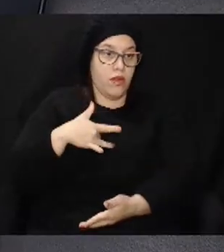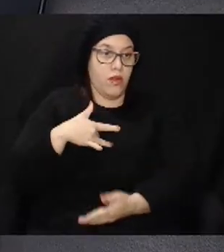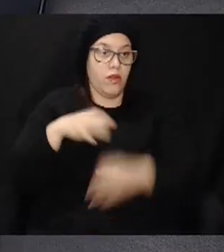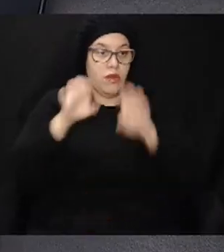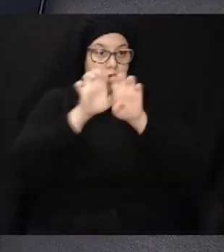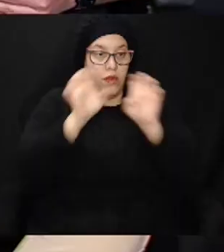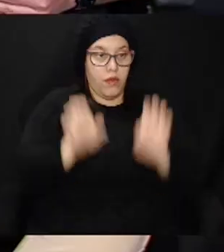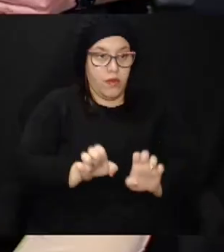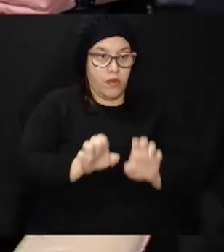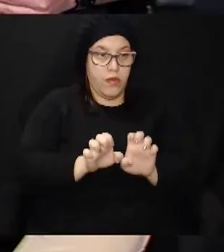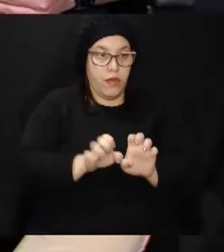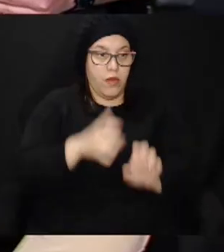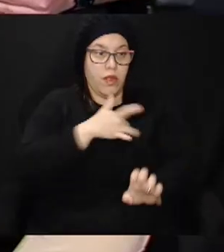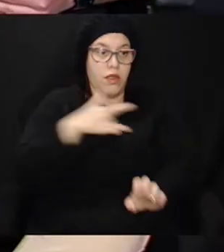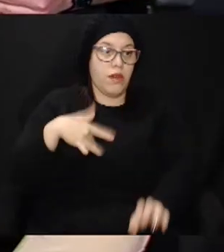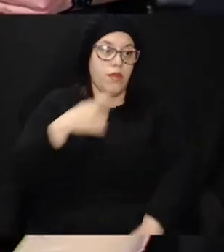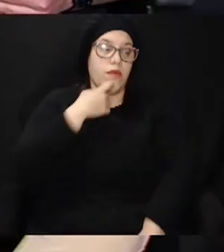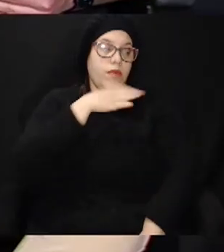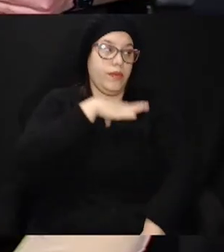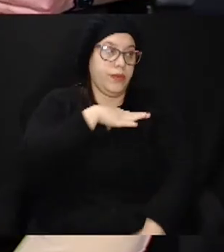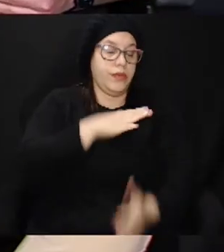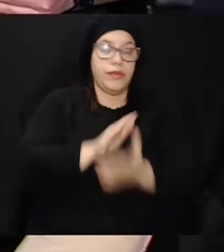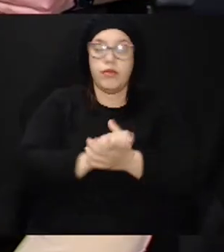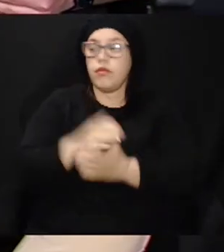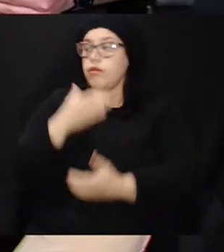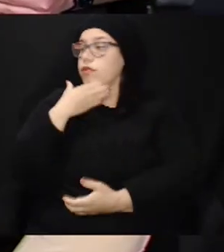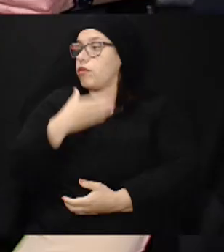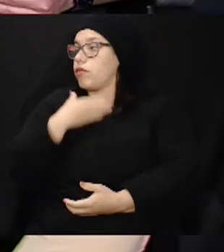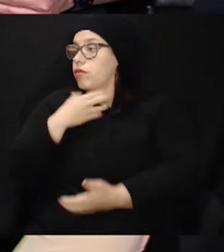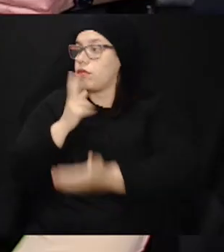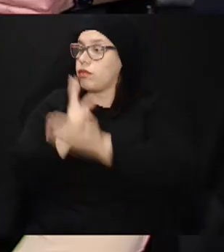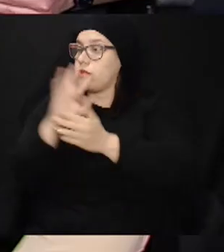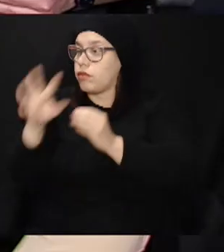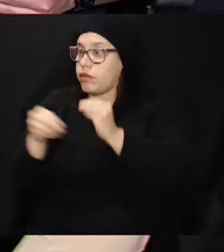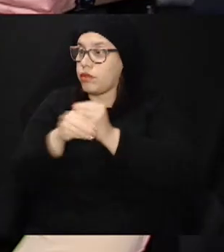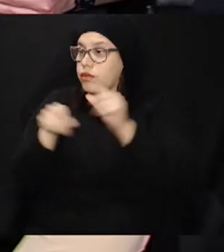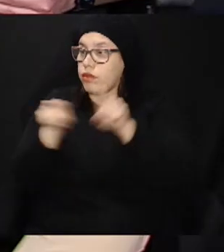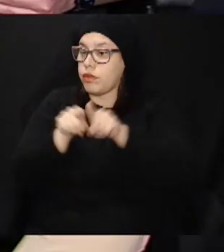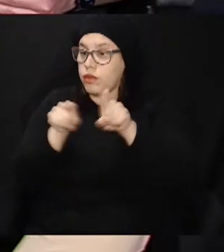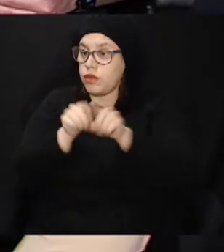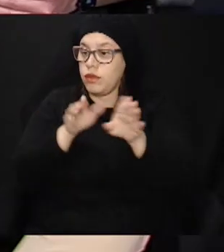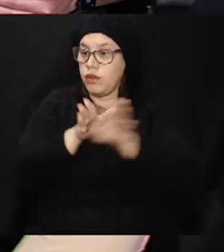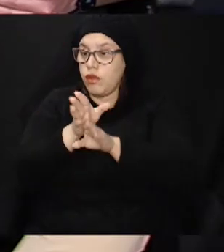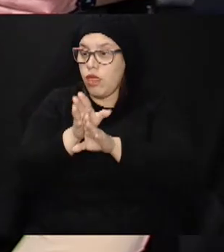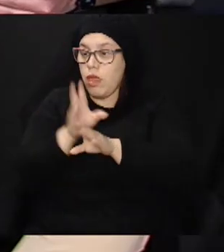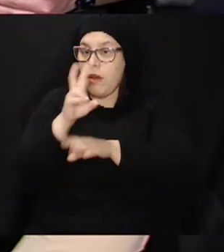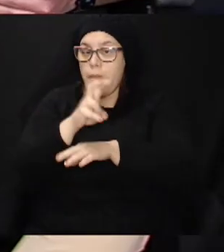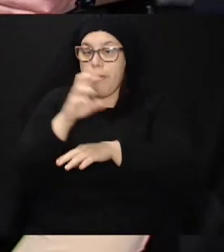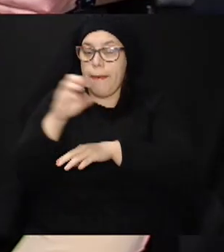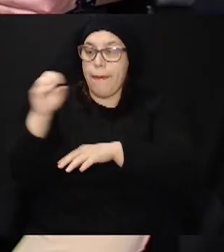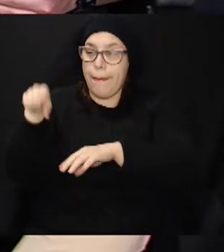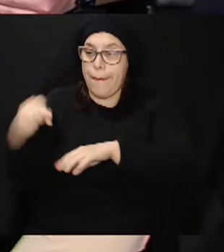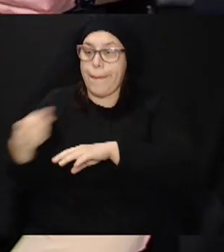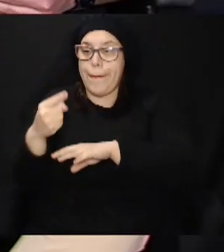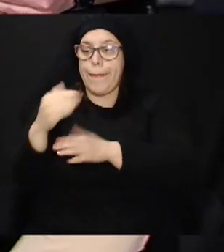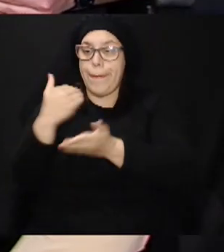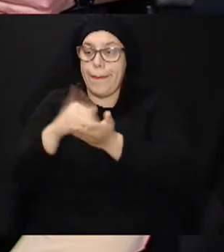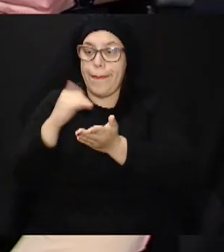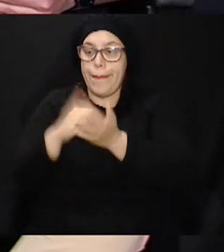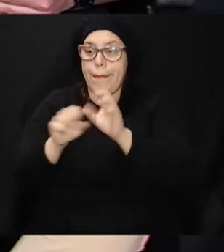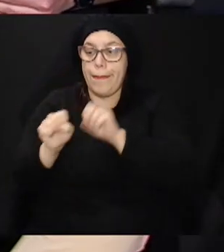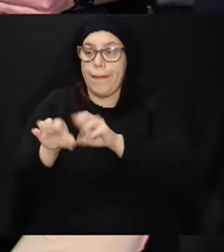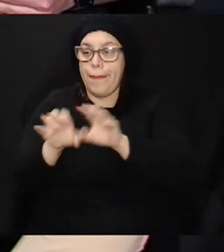nossa saúde na cidade de Campinas. O Carmo, continuando nas emendas, também tivemos a destinação de R$ 500 mil para a Secretaria de Educação